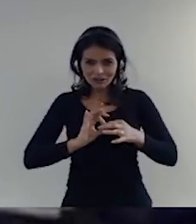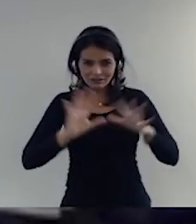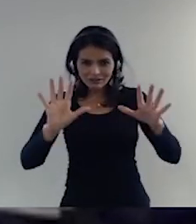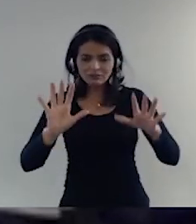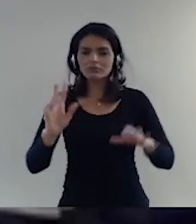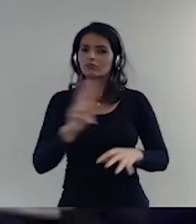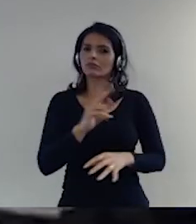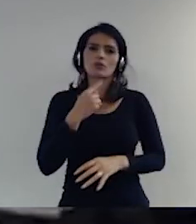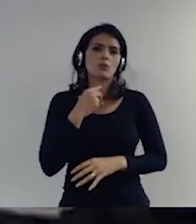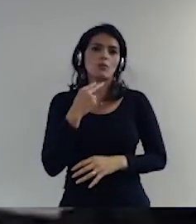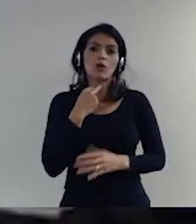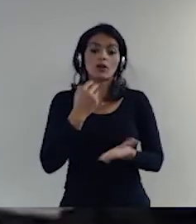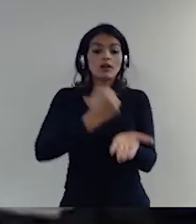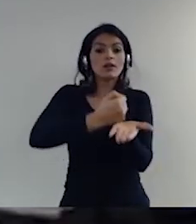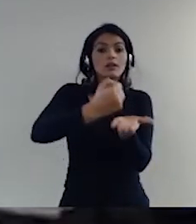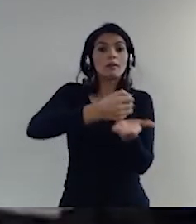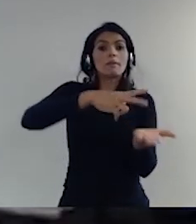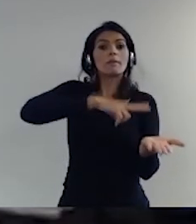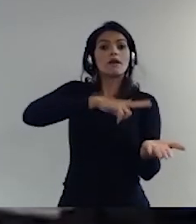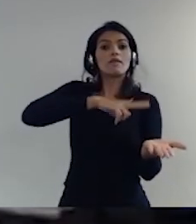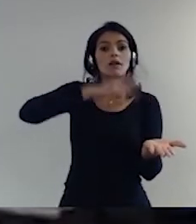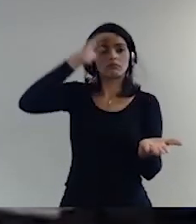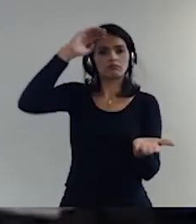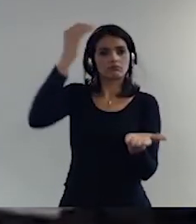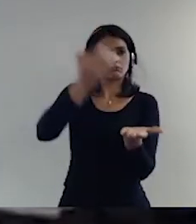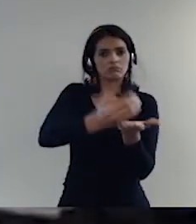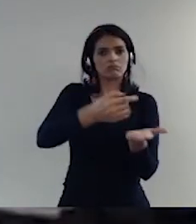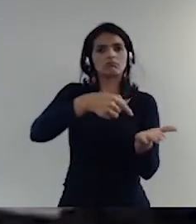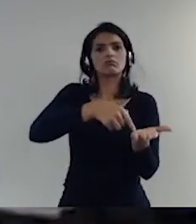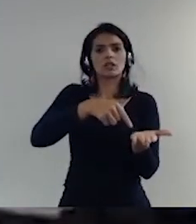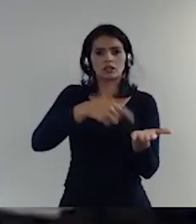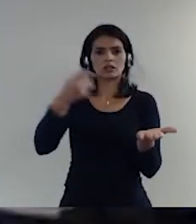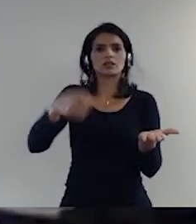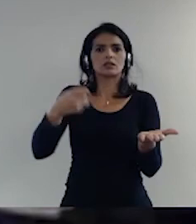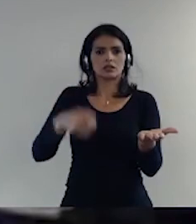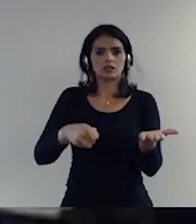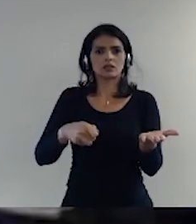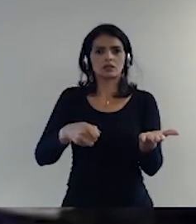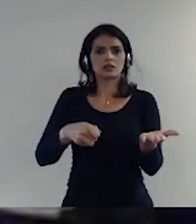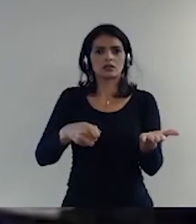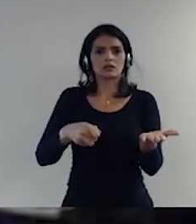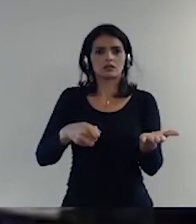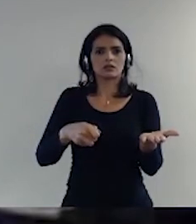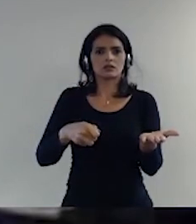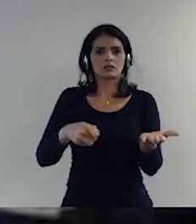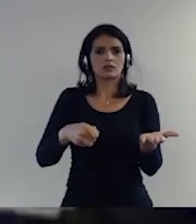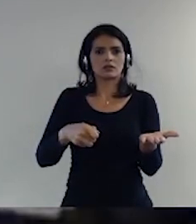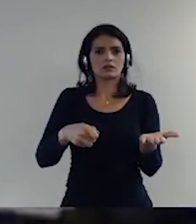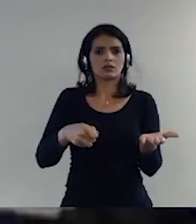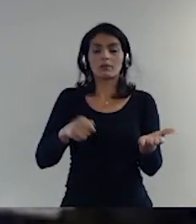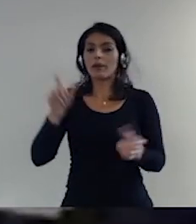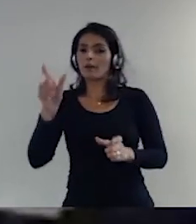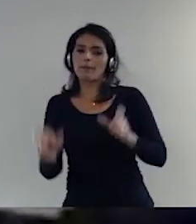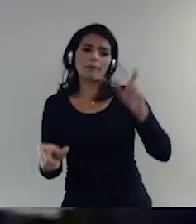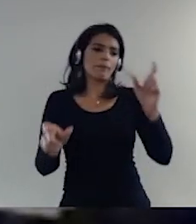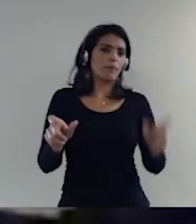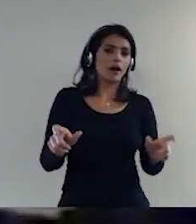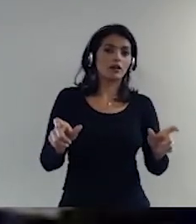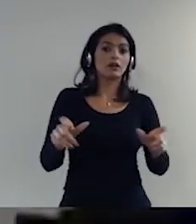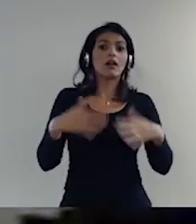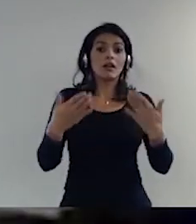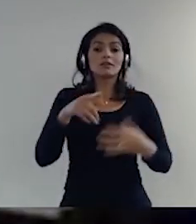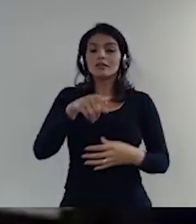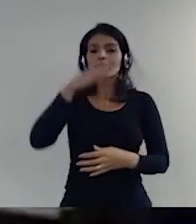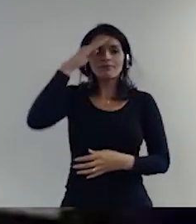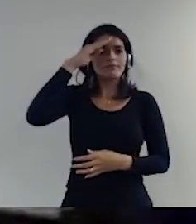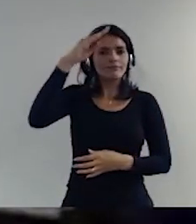autonomia privada e, portanto, tem que ser respeitado enquanto fonte jurígena de efeitos vinculantes para ambas as partes. Portanto, este ponto que